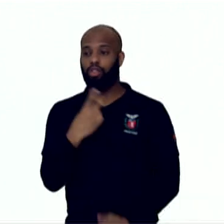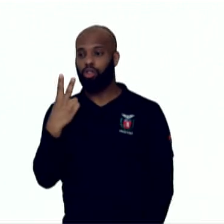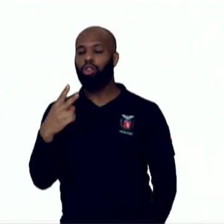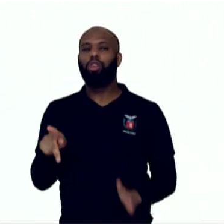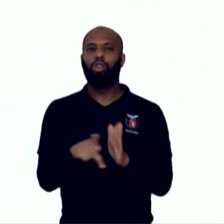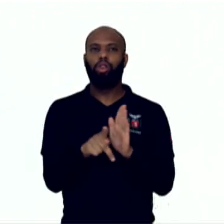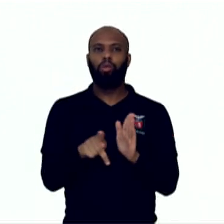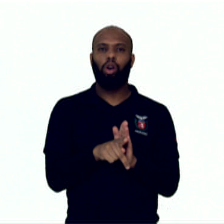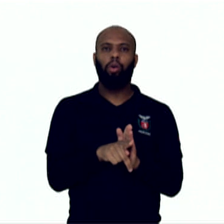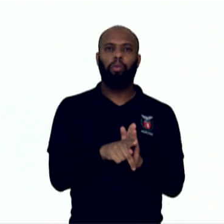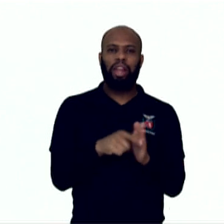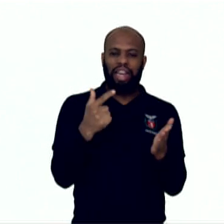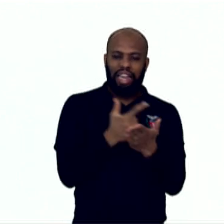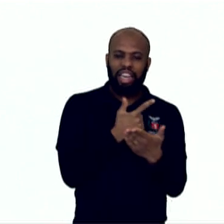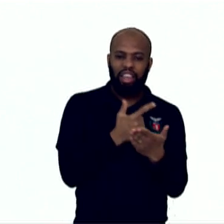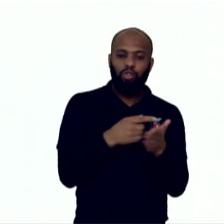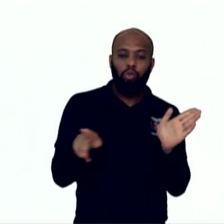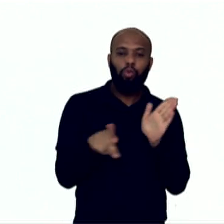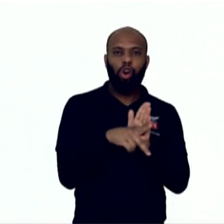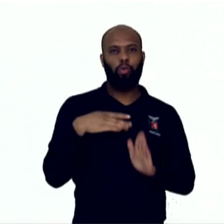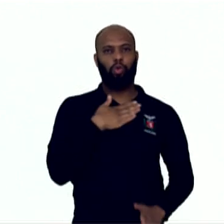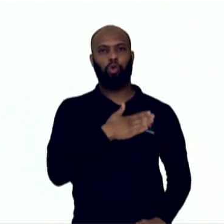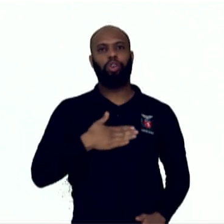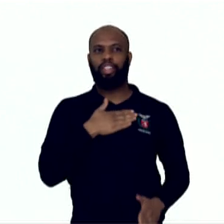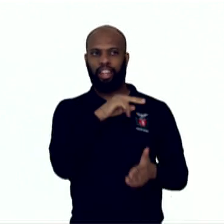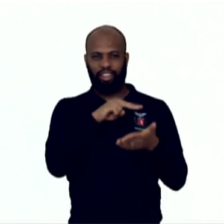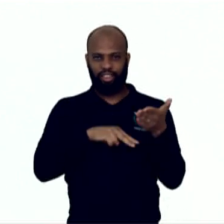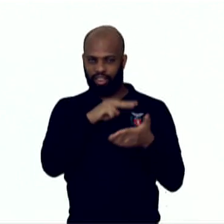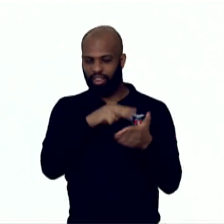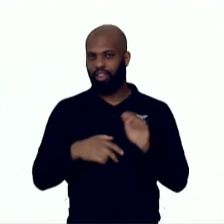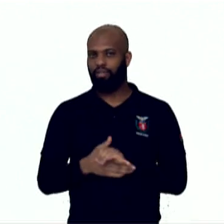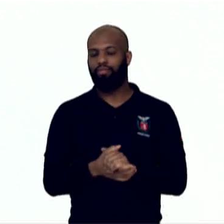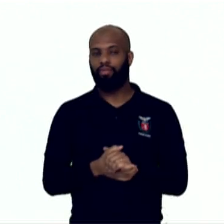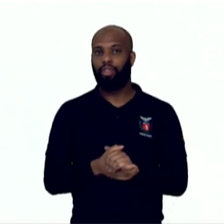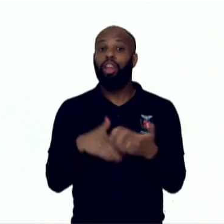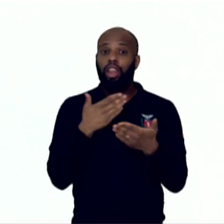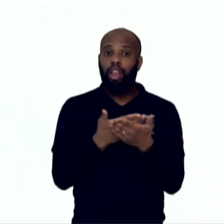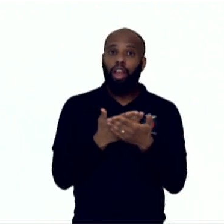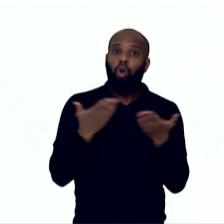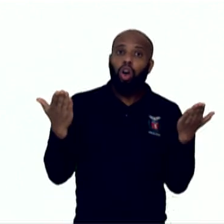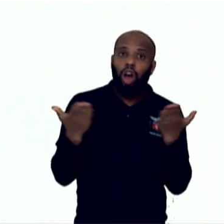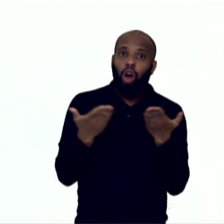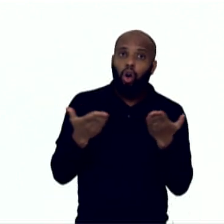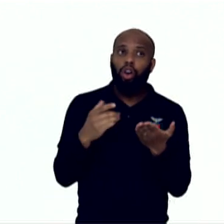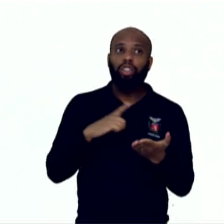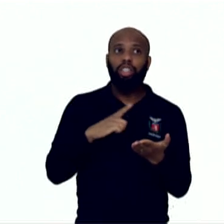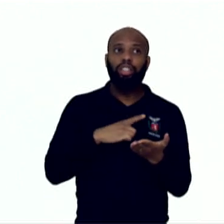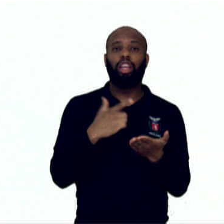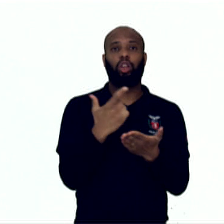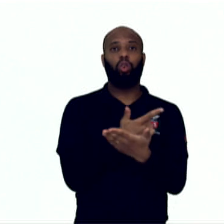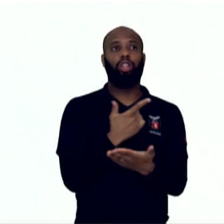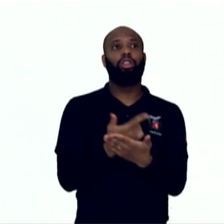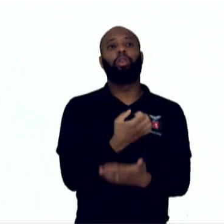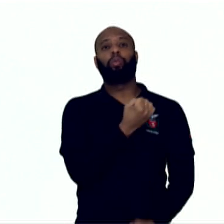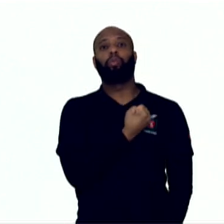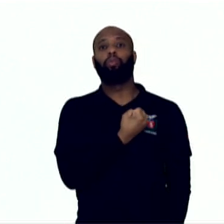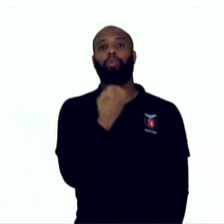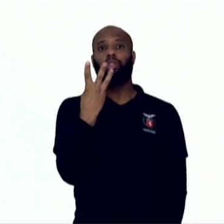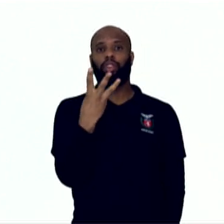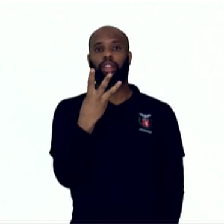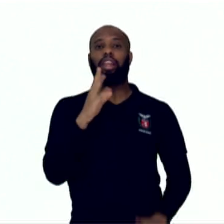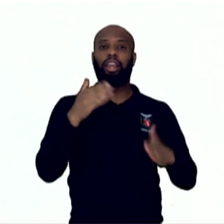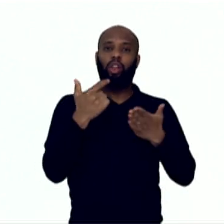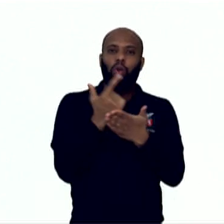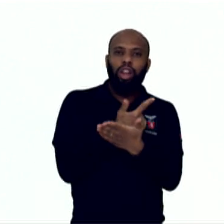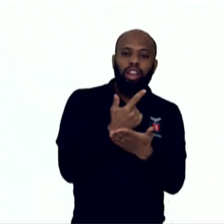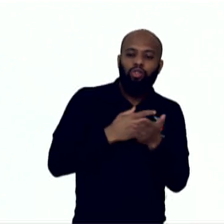Para Gostar de Ler, a capinha aqui para que vocês conheçam. E nessa aula, então, eu trouxe o volume 3, então a série Para Gostar de